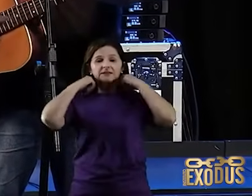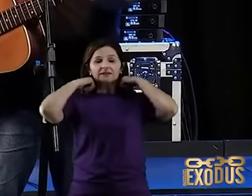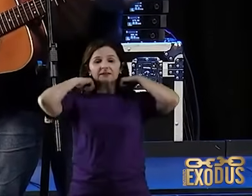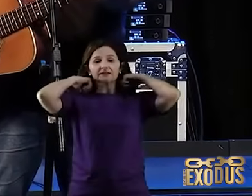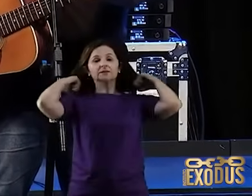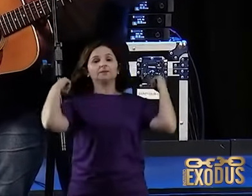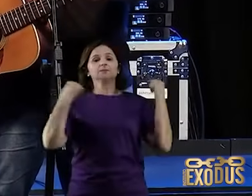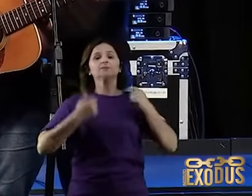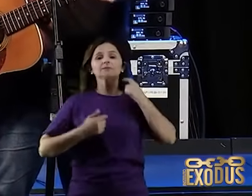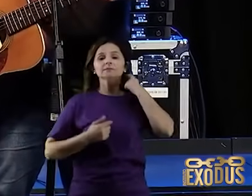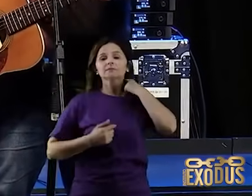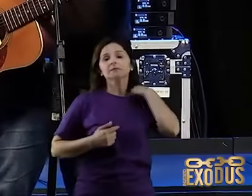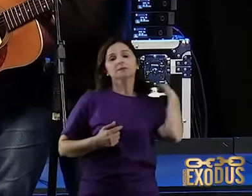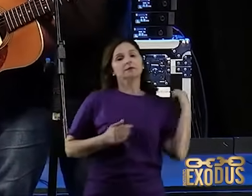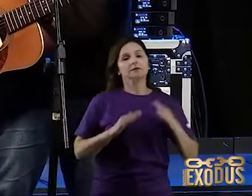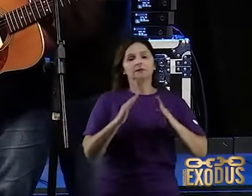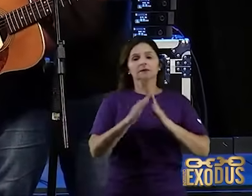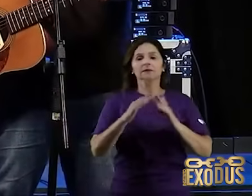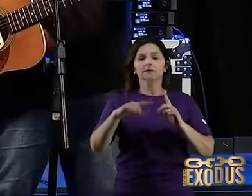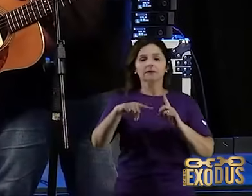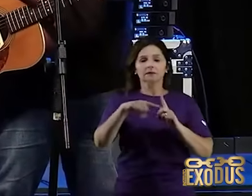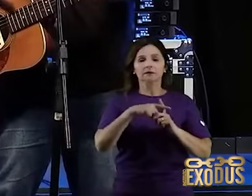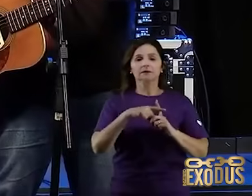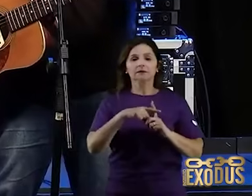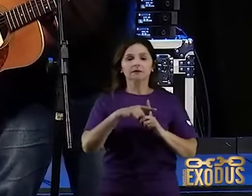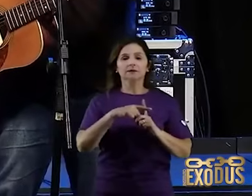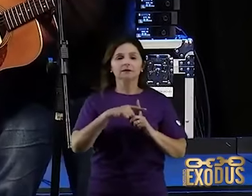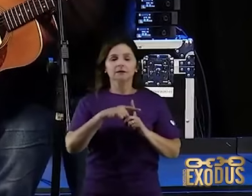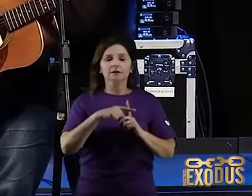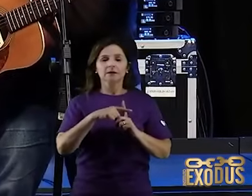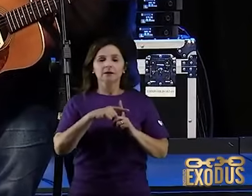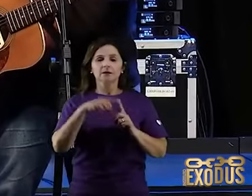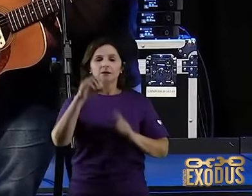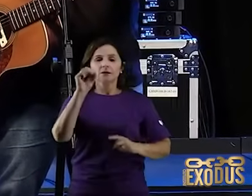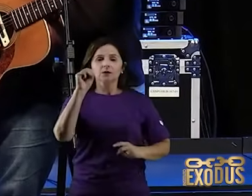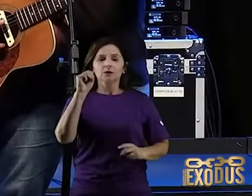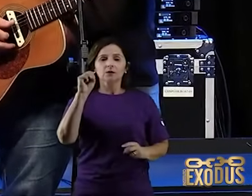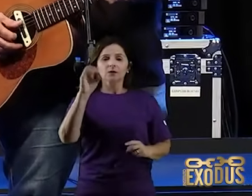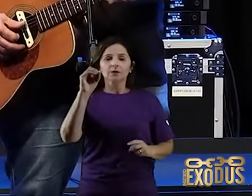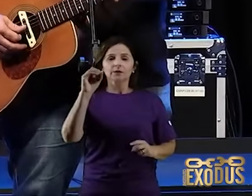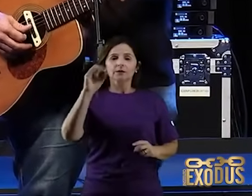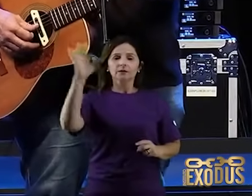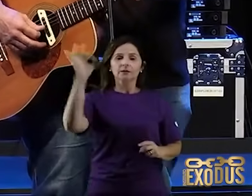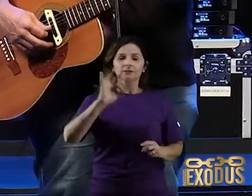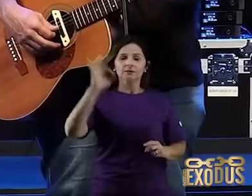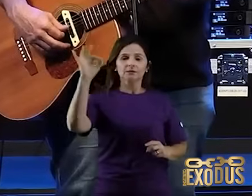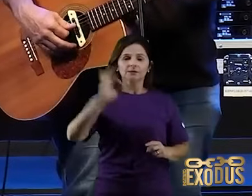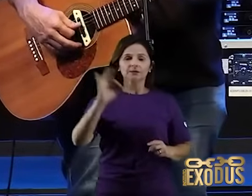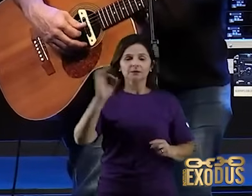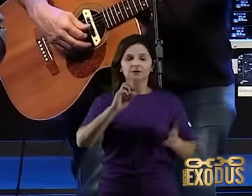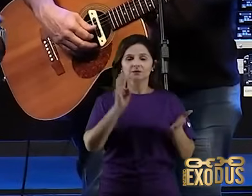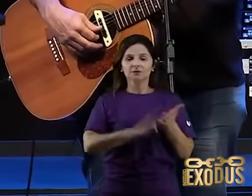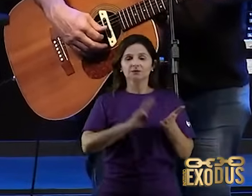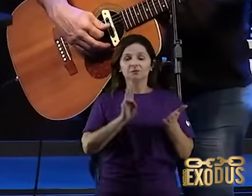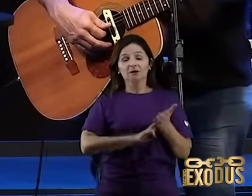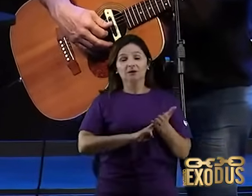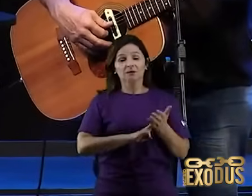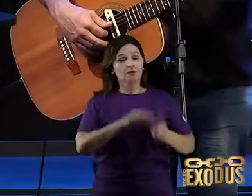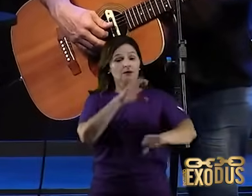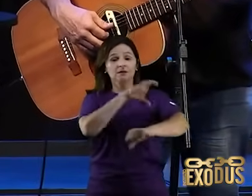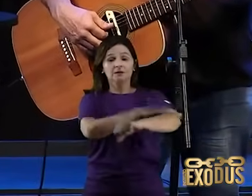você vai encontrar em 80% da igreja 80% de todo mundo tem aqui ou sai da Assembleia de Deus ou da